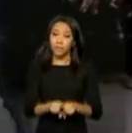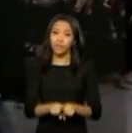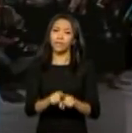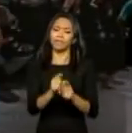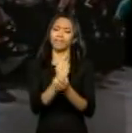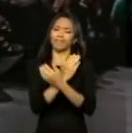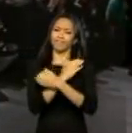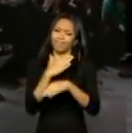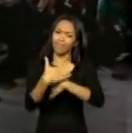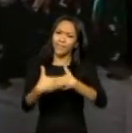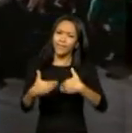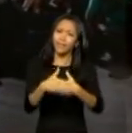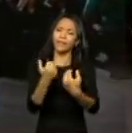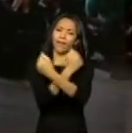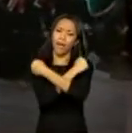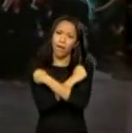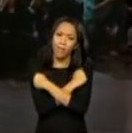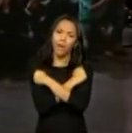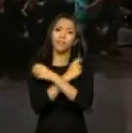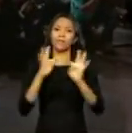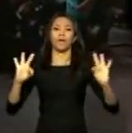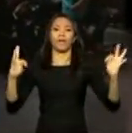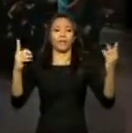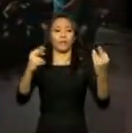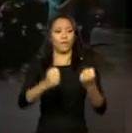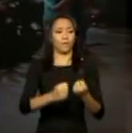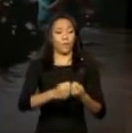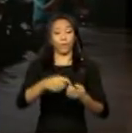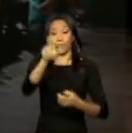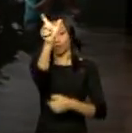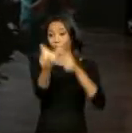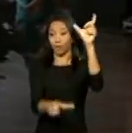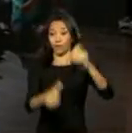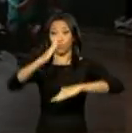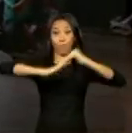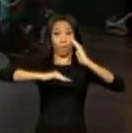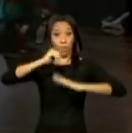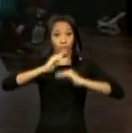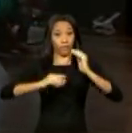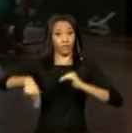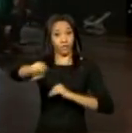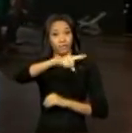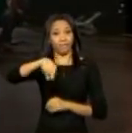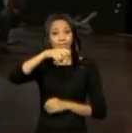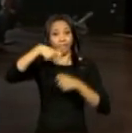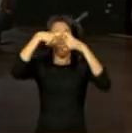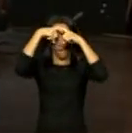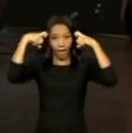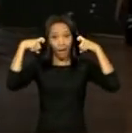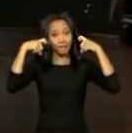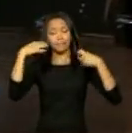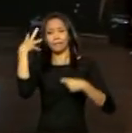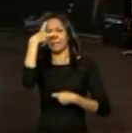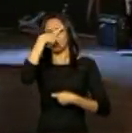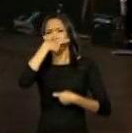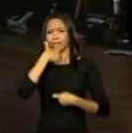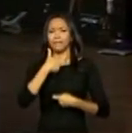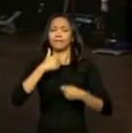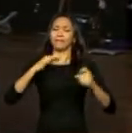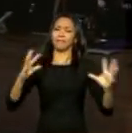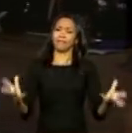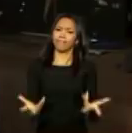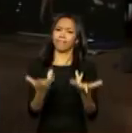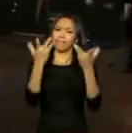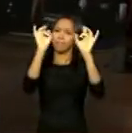carinhoso abraço aos nossos artistas que estão aqui presentes, tornando essa festa tão linda e tão